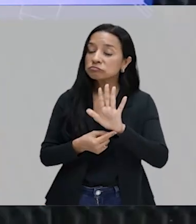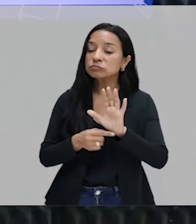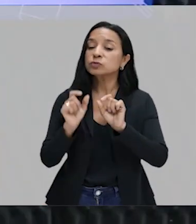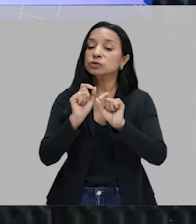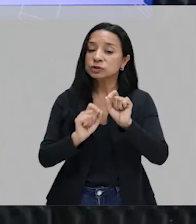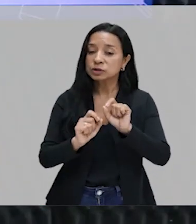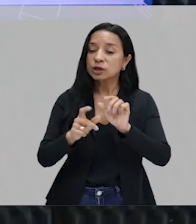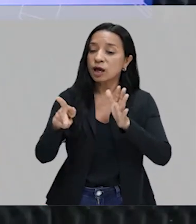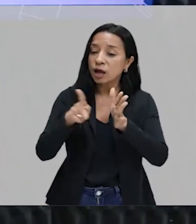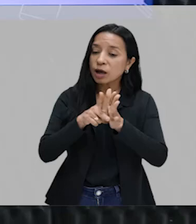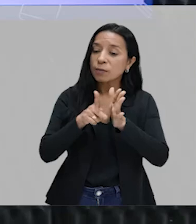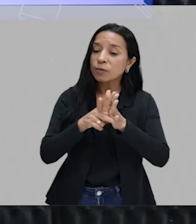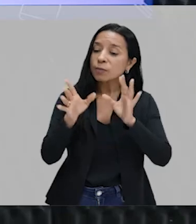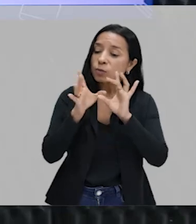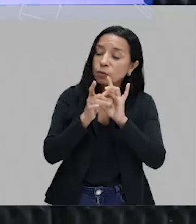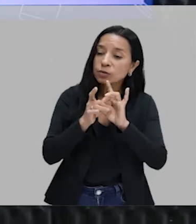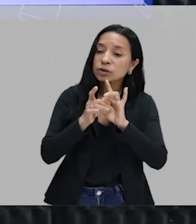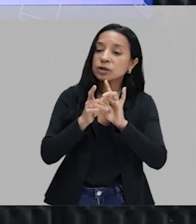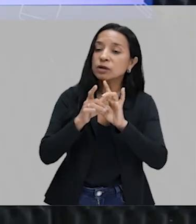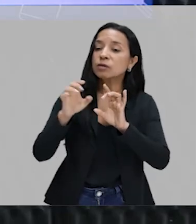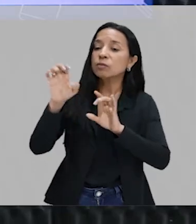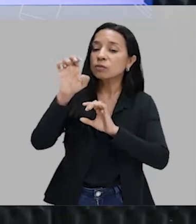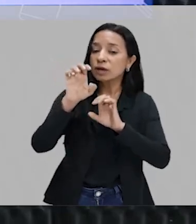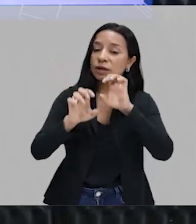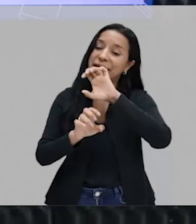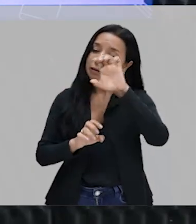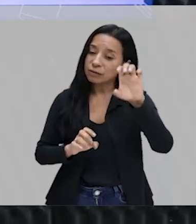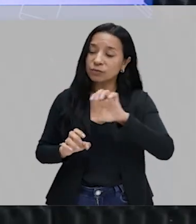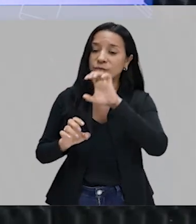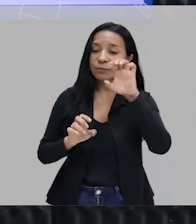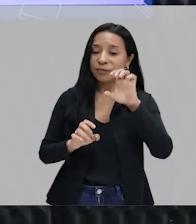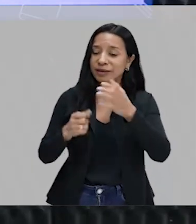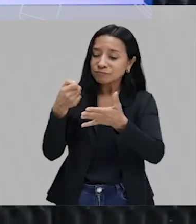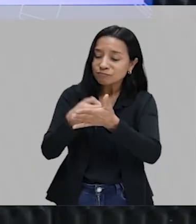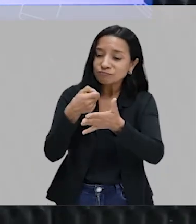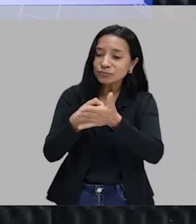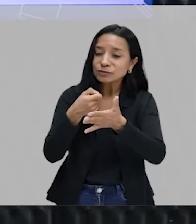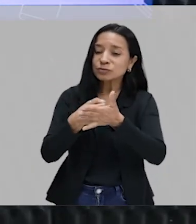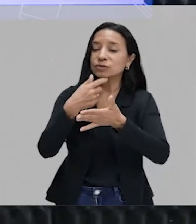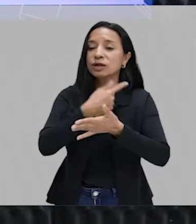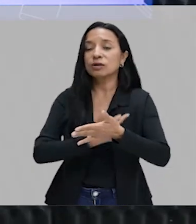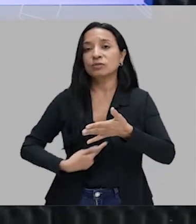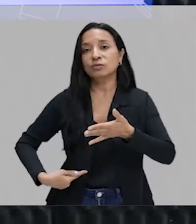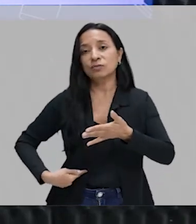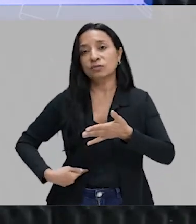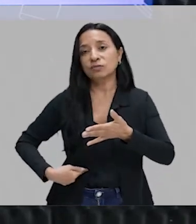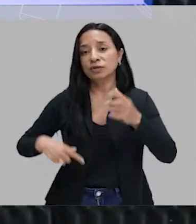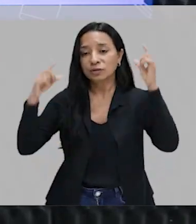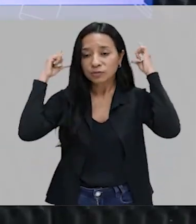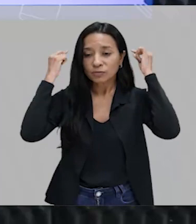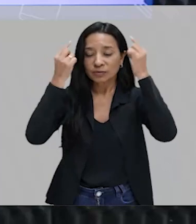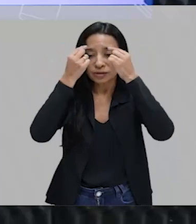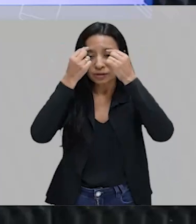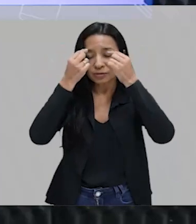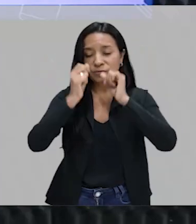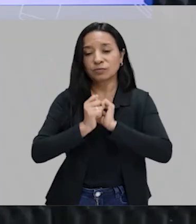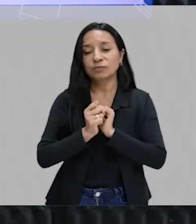a própria União Europeia e o FMI pressionaram o governo grego. O governo grego foi